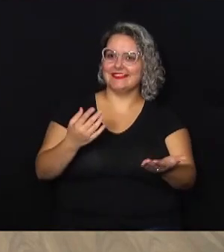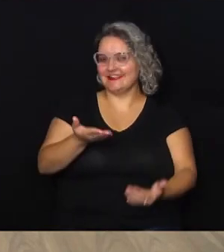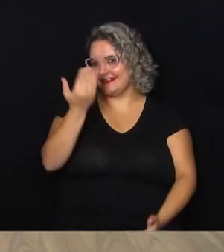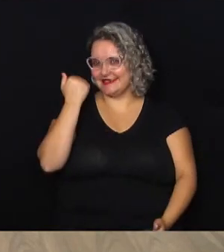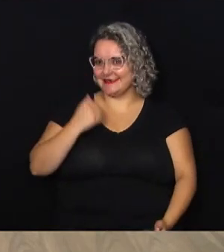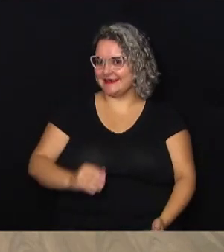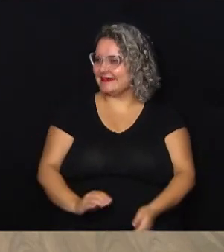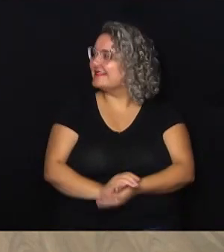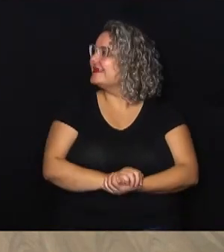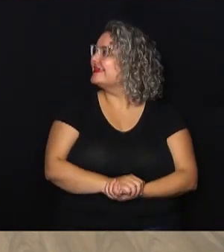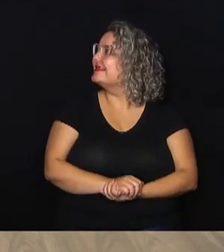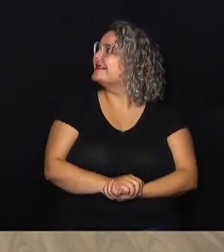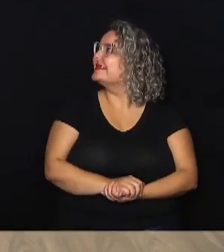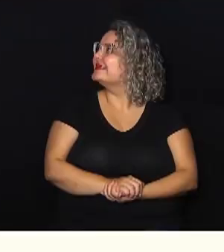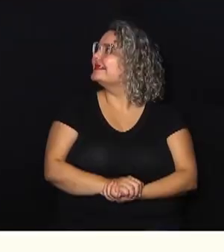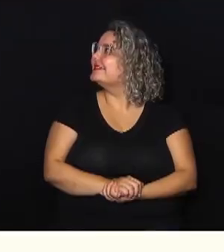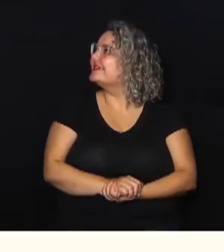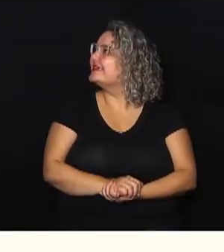ver.